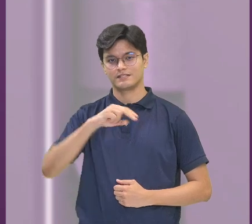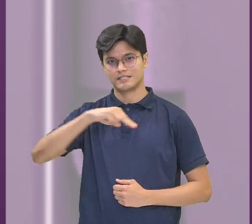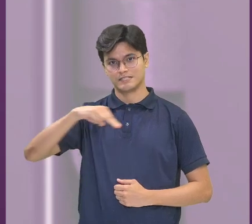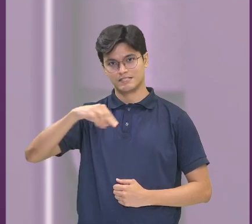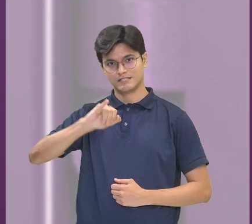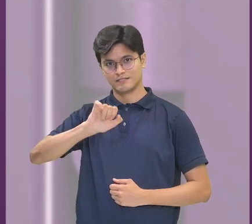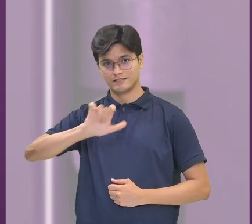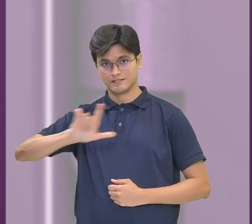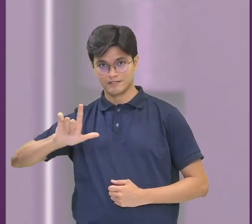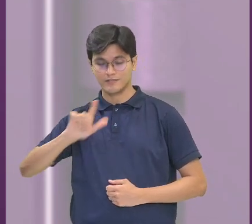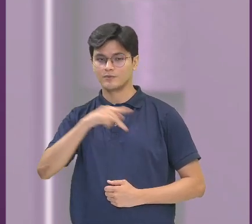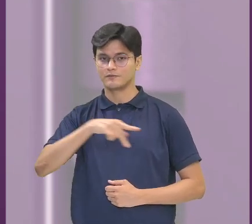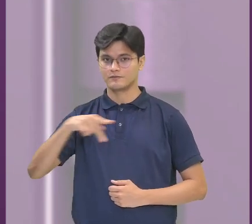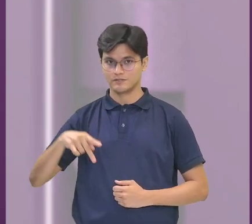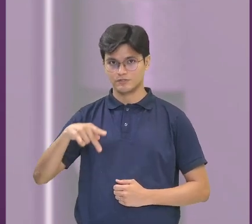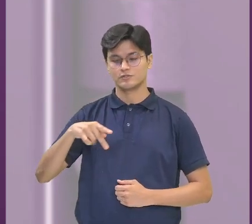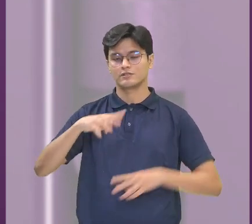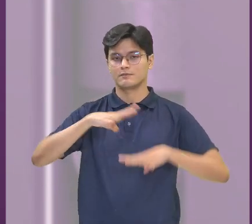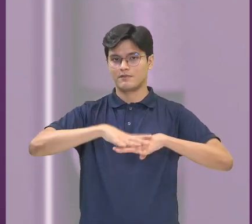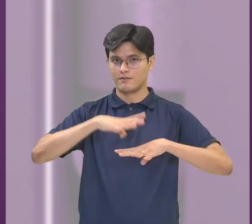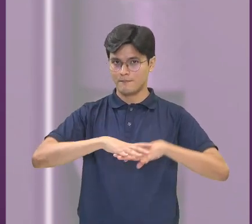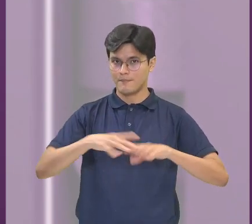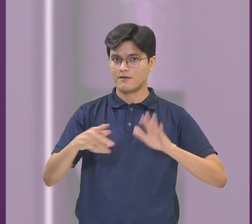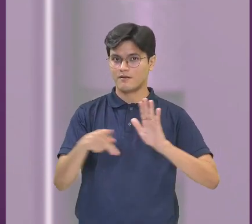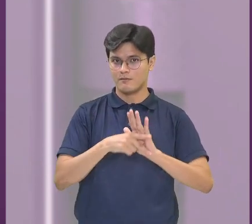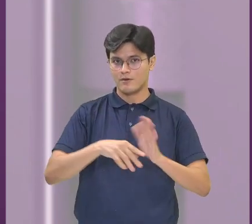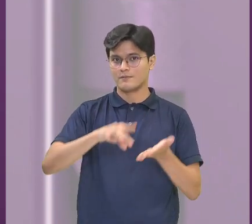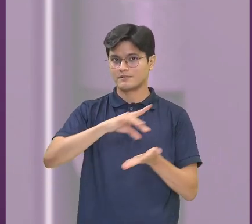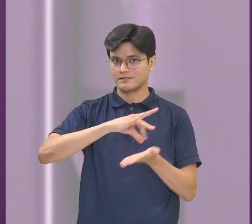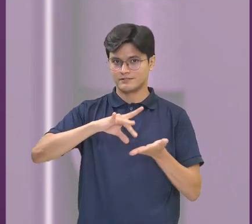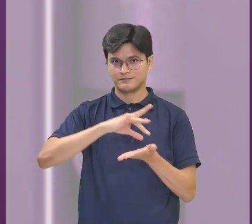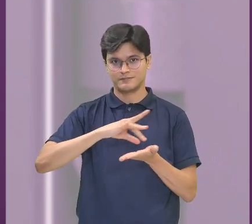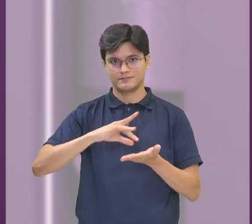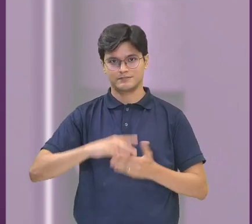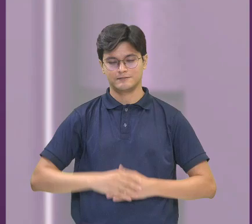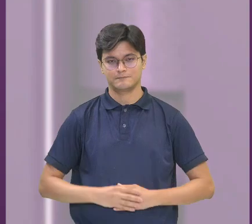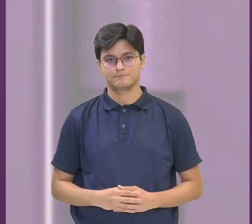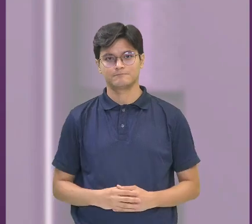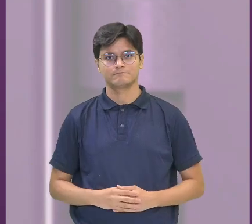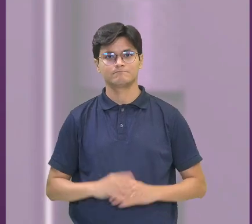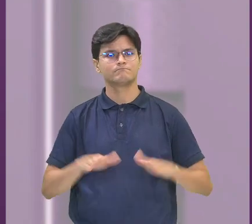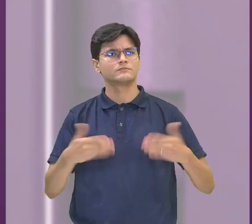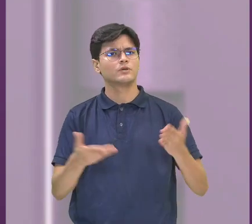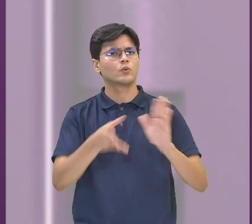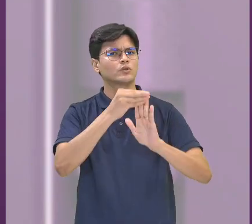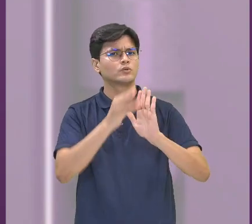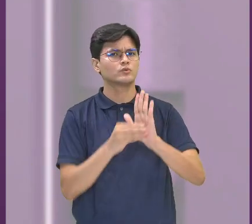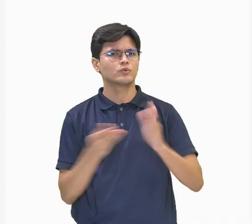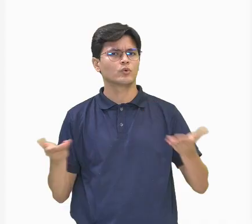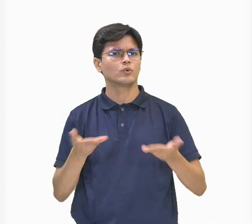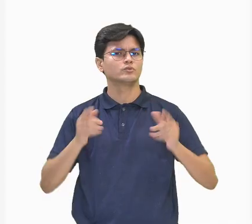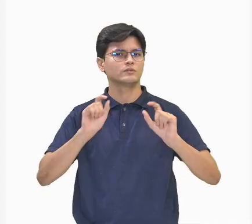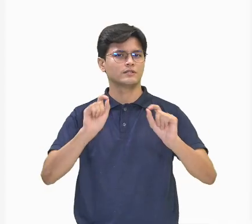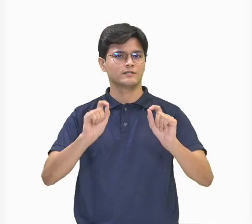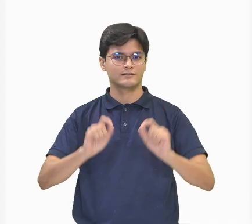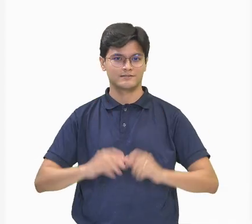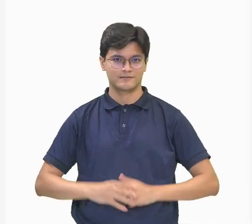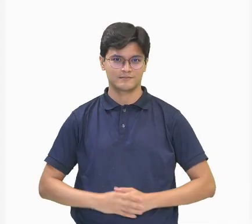de matemática aqui do Centro de Mídias de Educação do Amazonas, e vamos ver o que temos para a nossa aula.